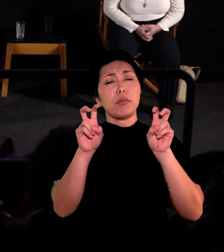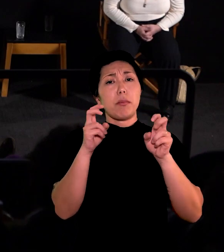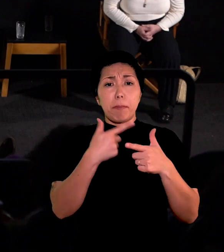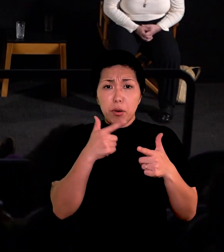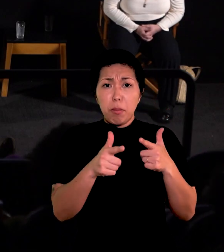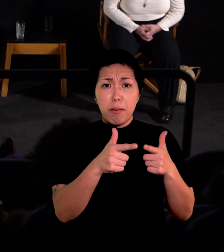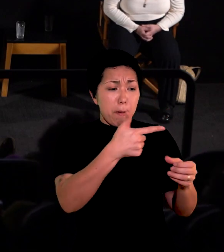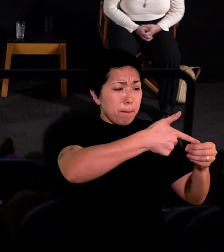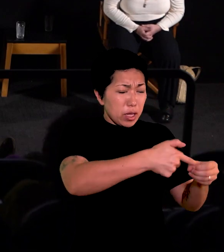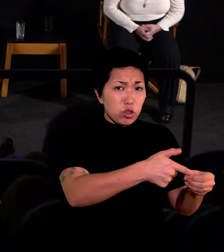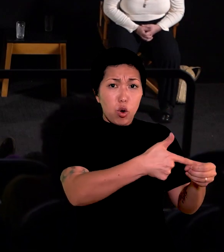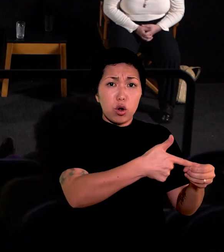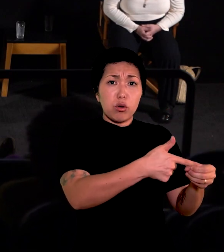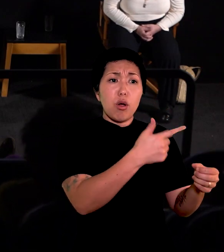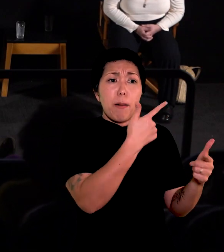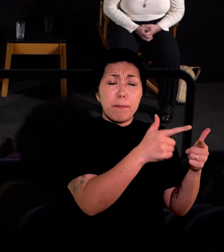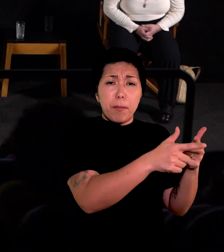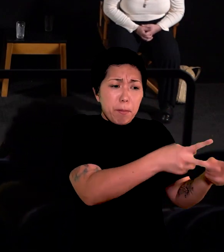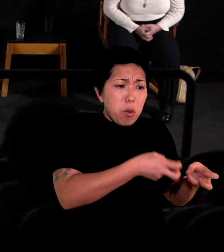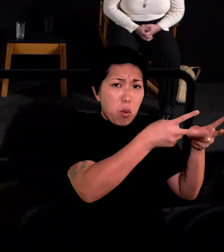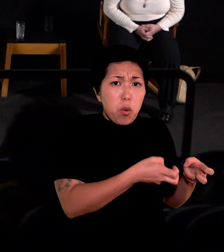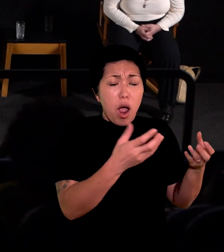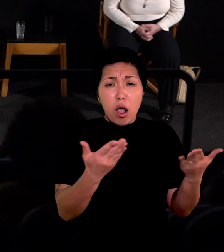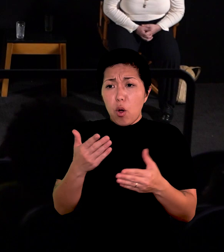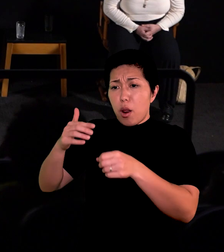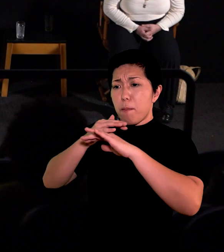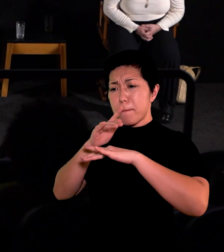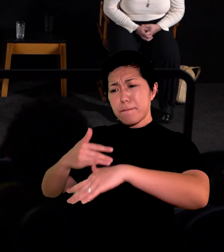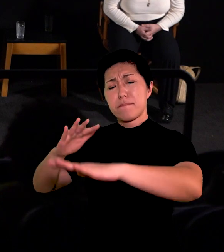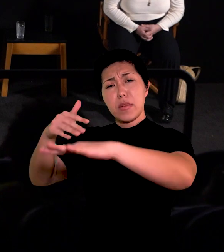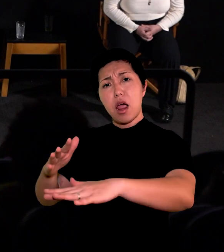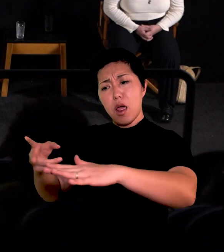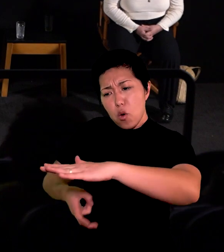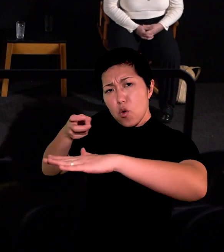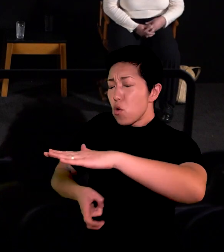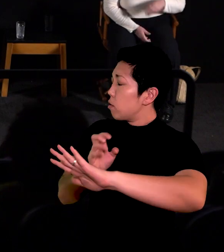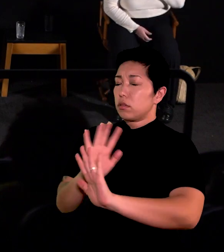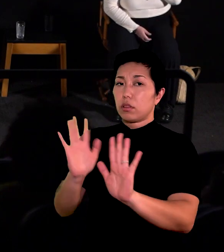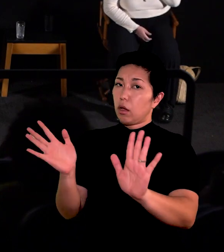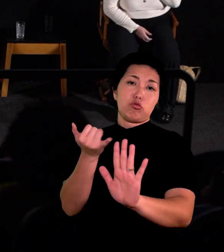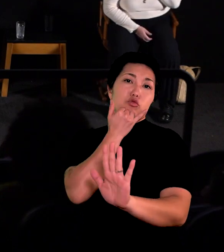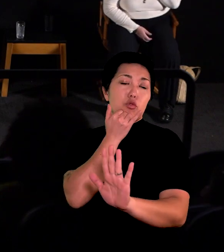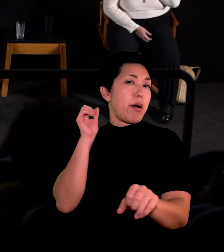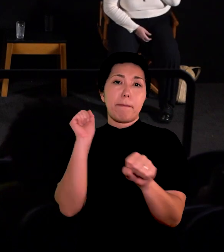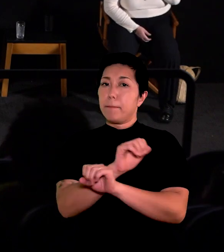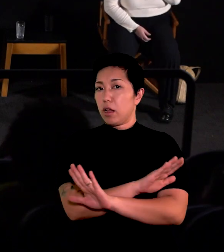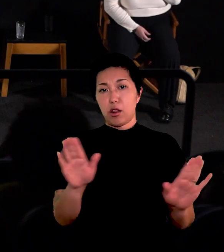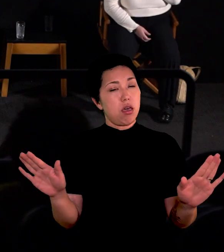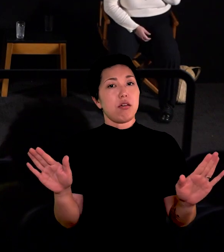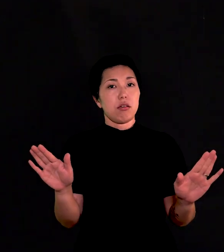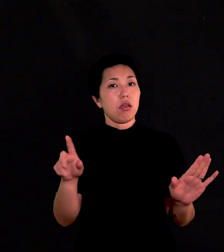tem de mineração, de extrair petróleo no mar. Agora vamos minerar no mar, só que vai ser legal, porque a gente vai fazer esse...